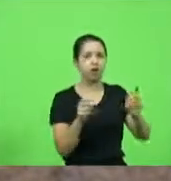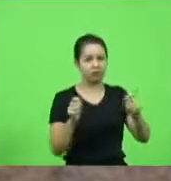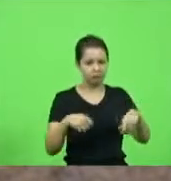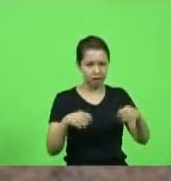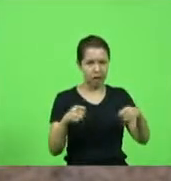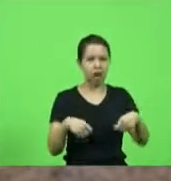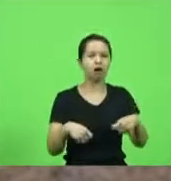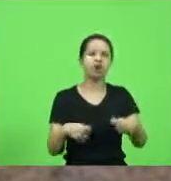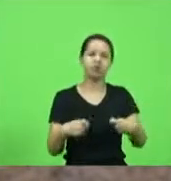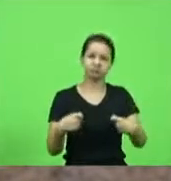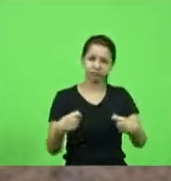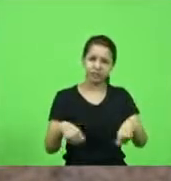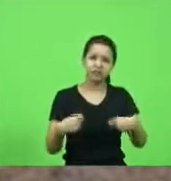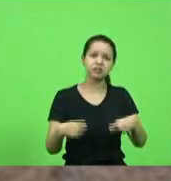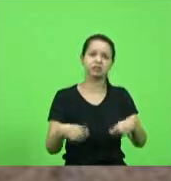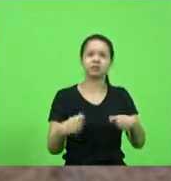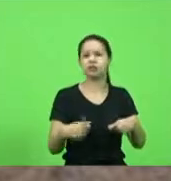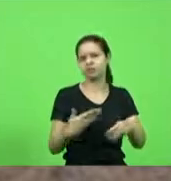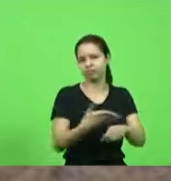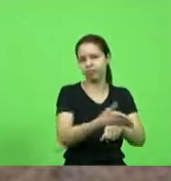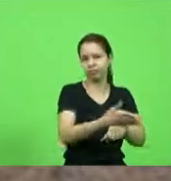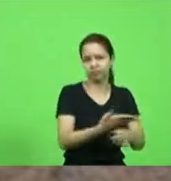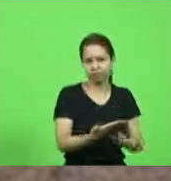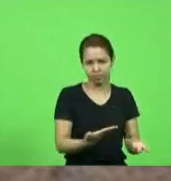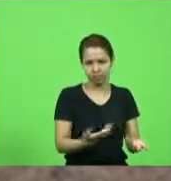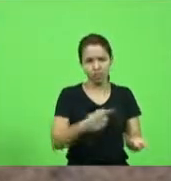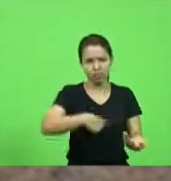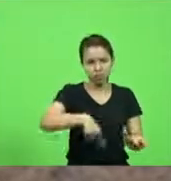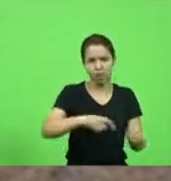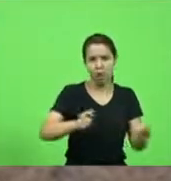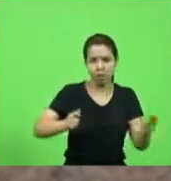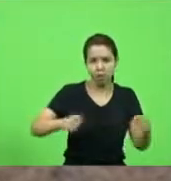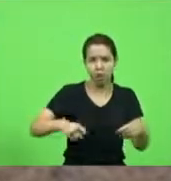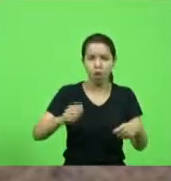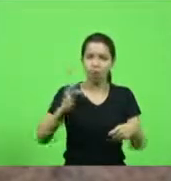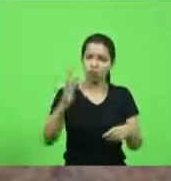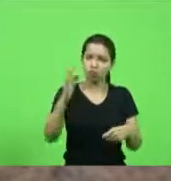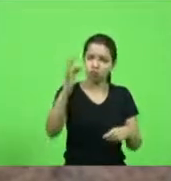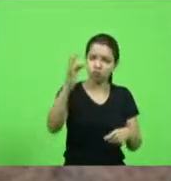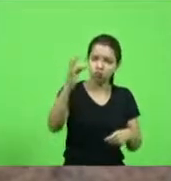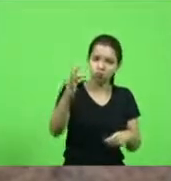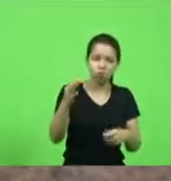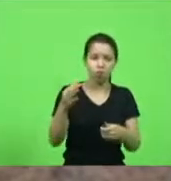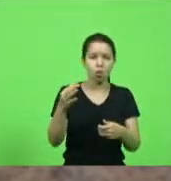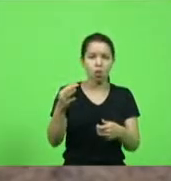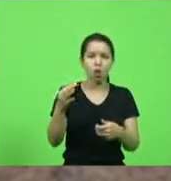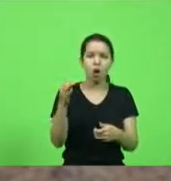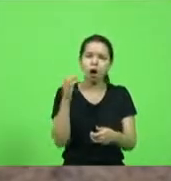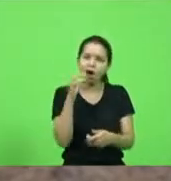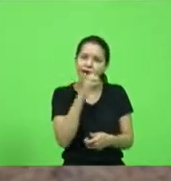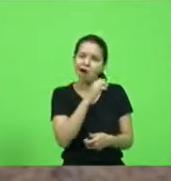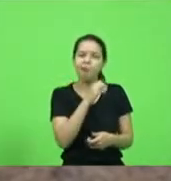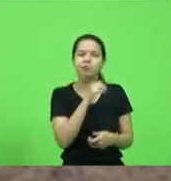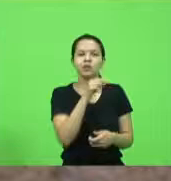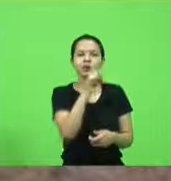efetivado e que nós possamos, bem futuro breve, ter essa pista